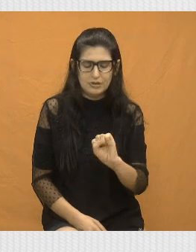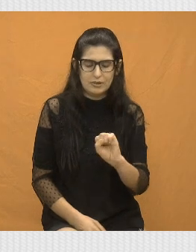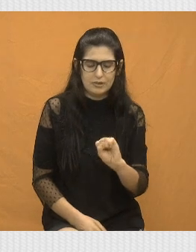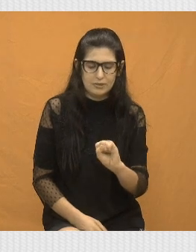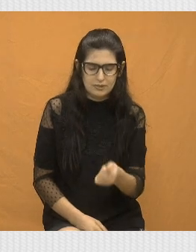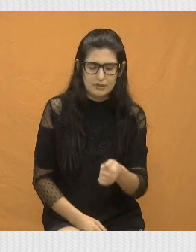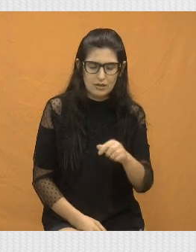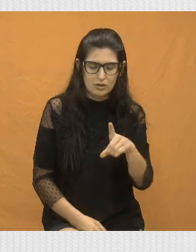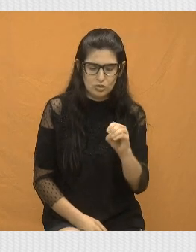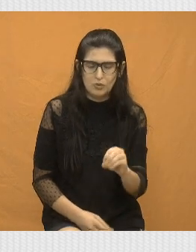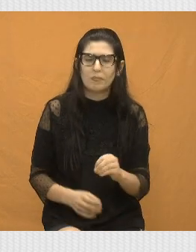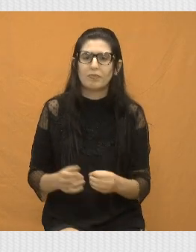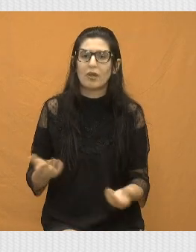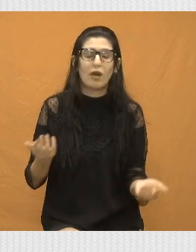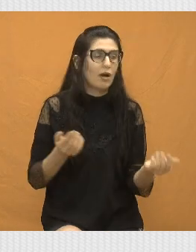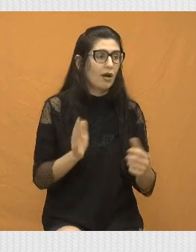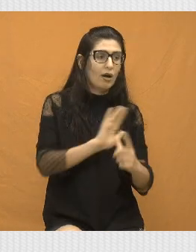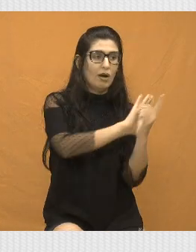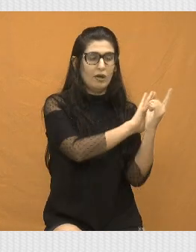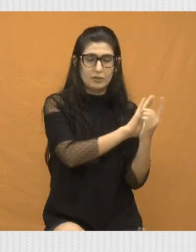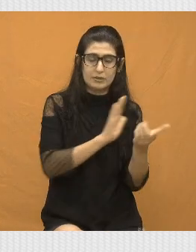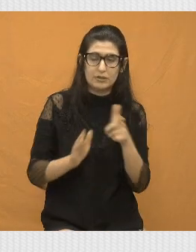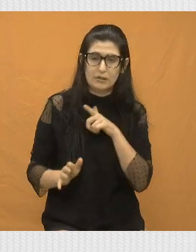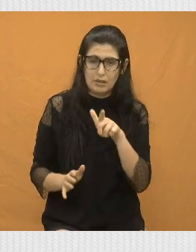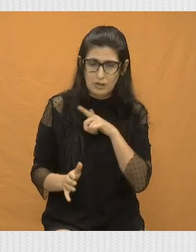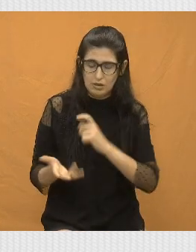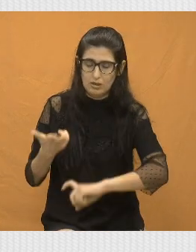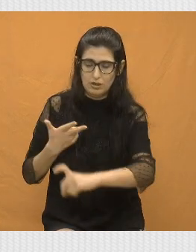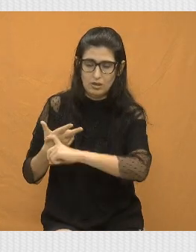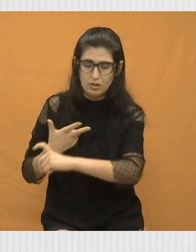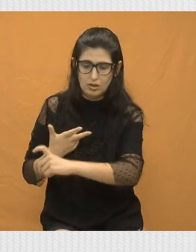temos no Poder Executivo a inscrição de